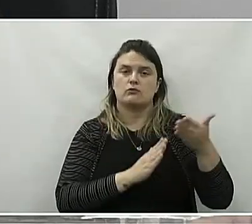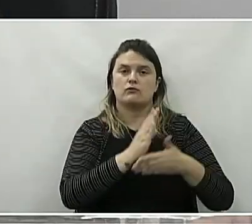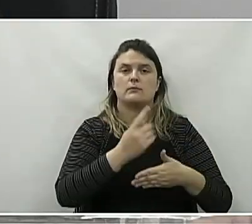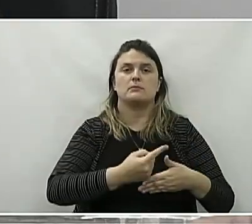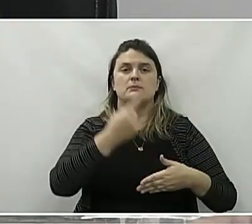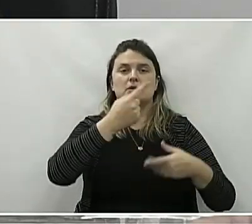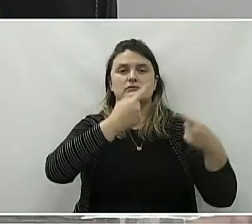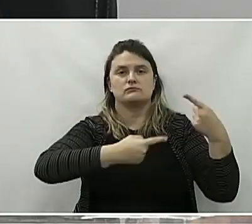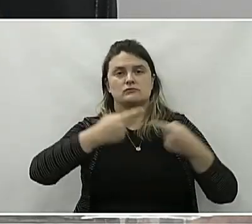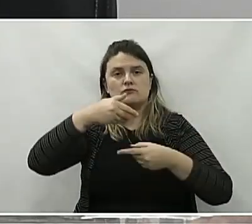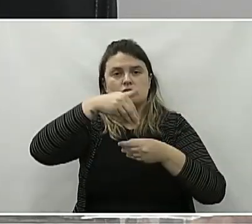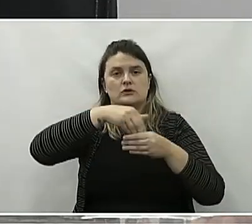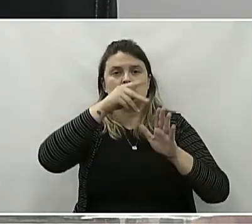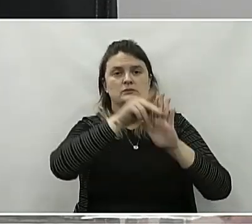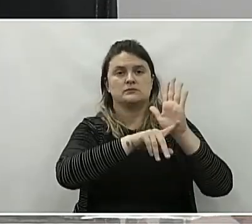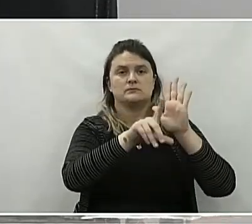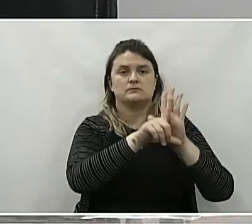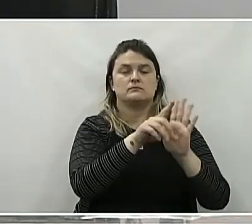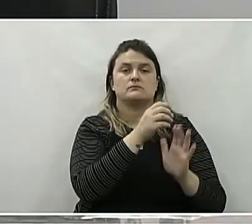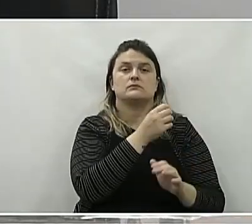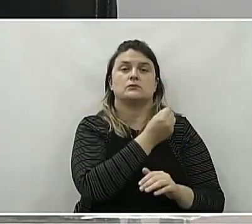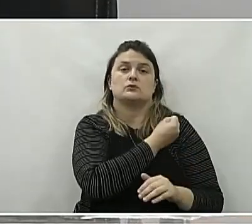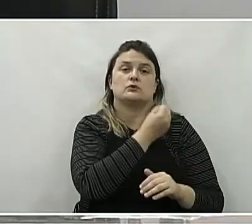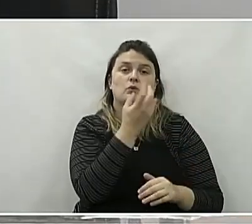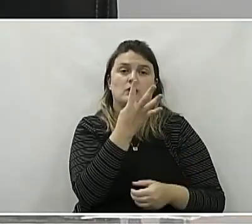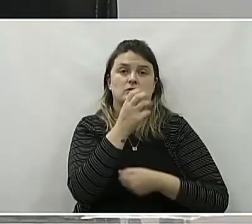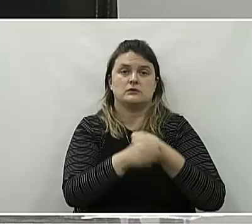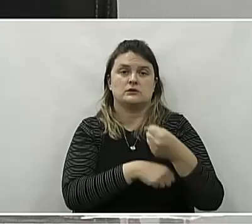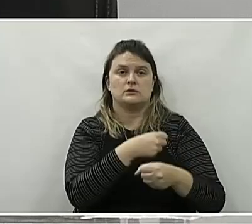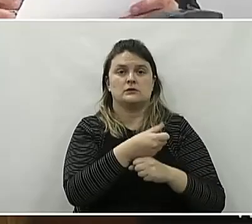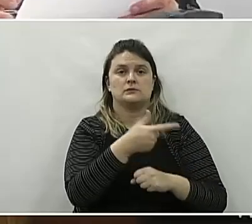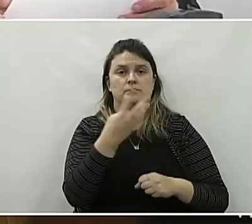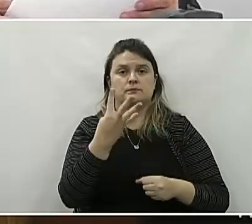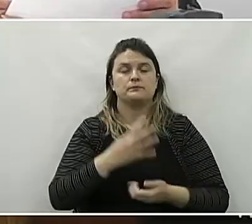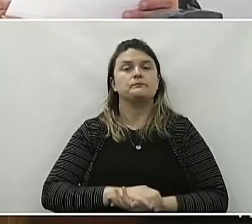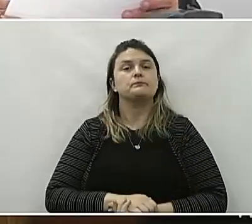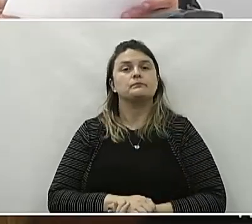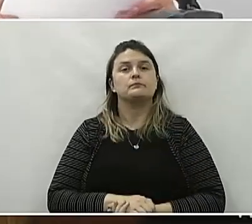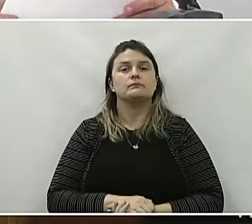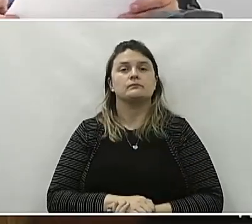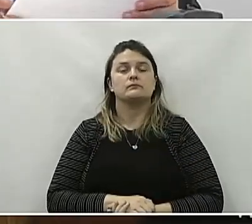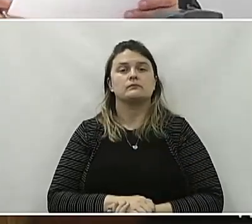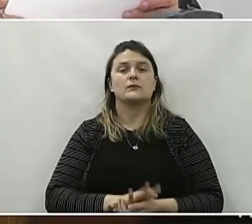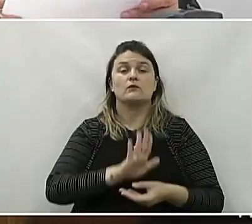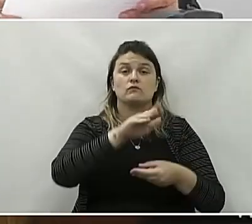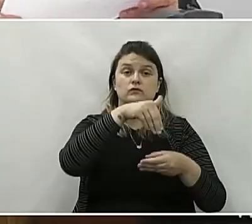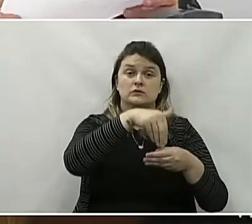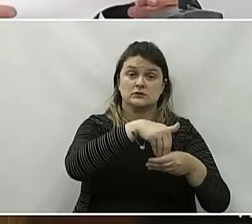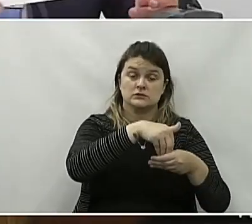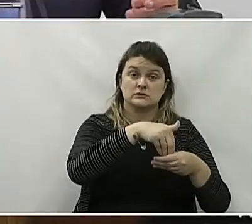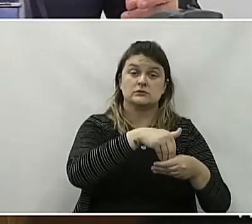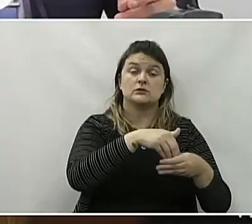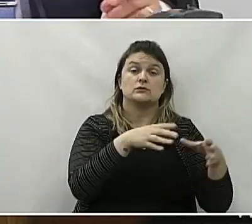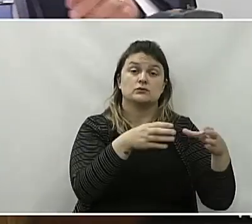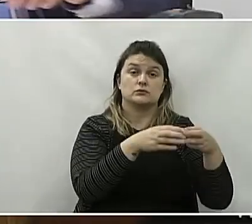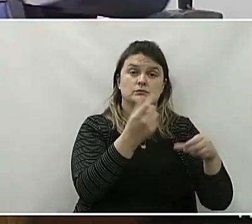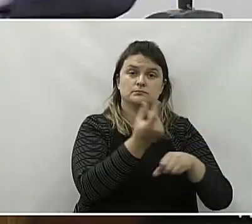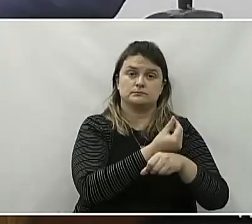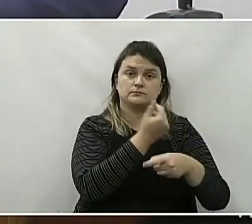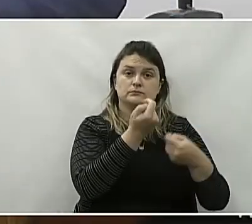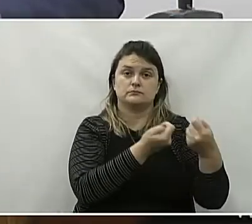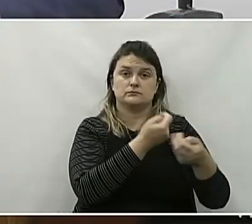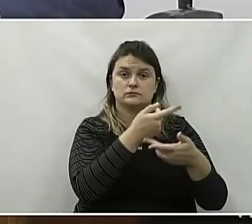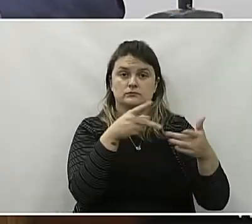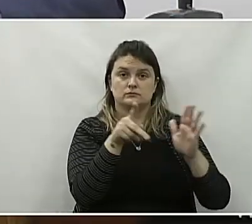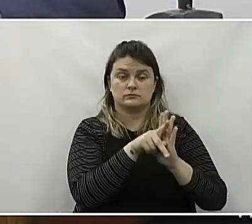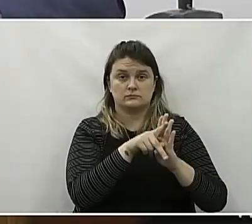discussão e votação do projeto de lei ordinária número 4.2024. Votação do parecer fundamentado da Comissão de Finanças, Orçamento